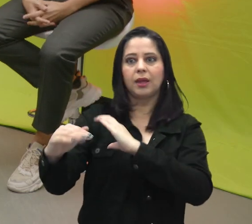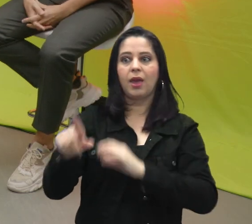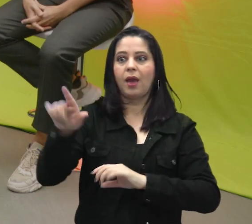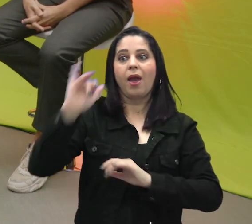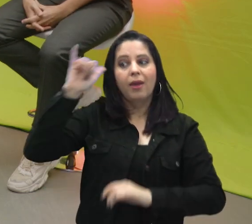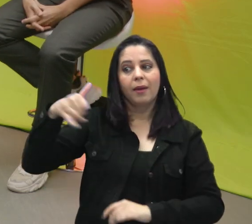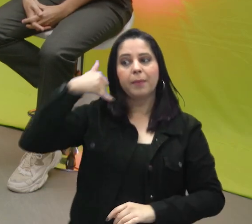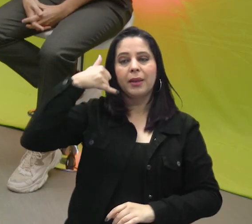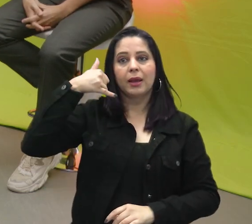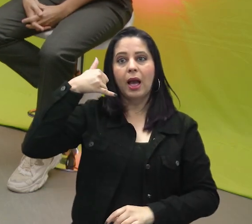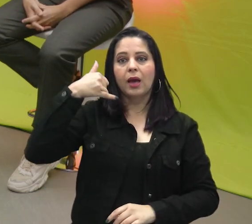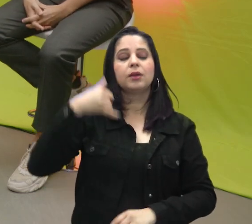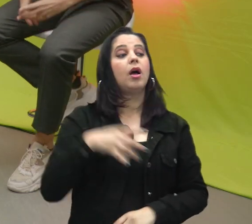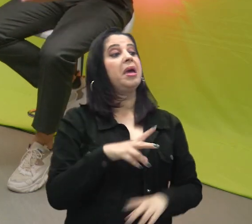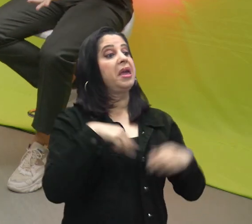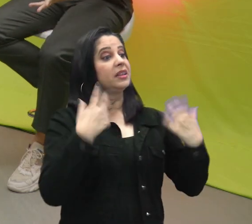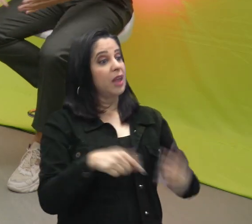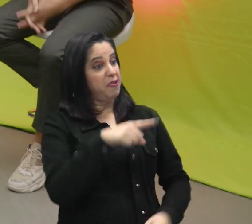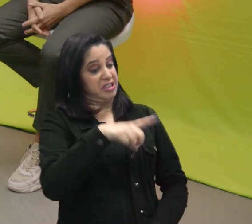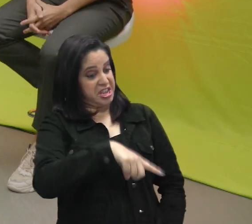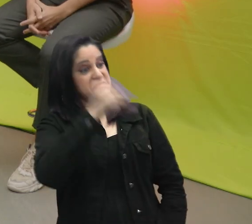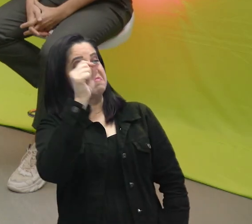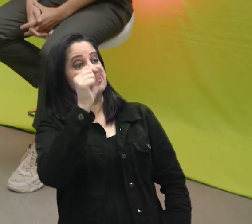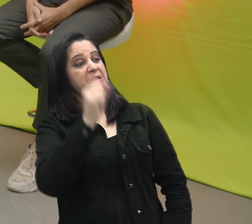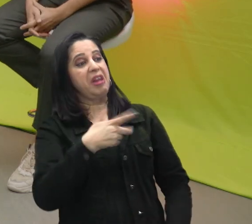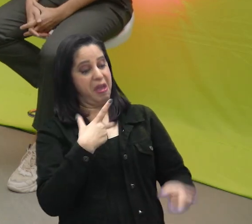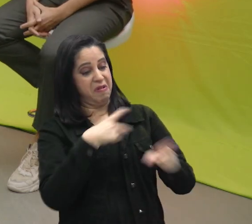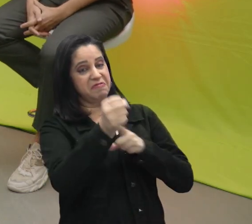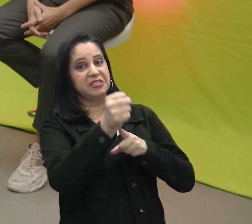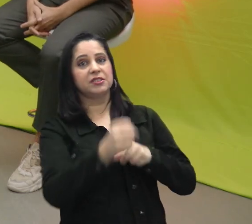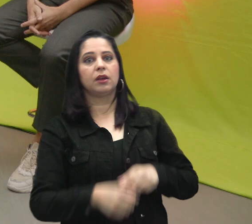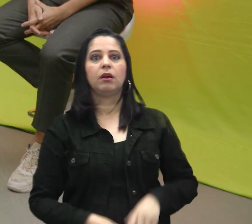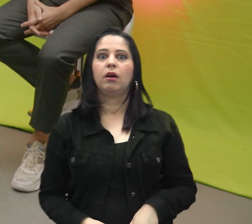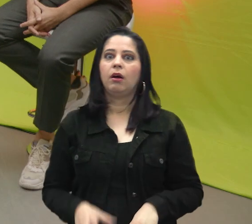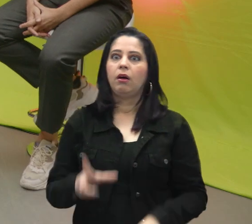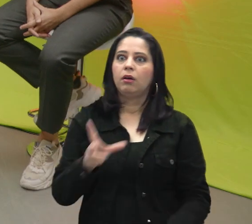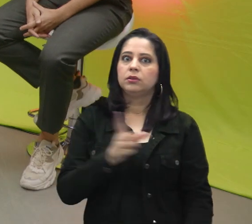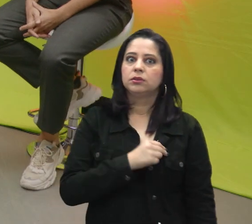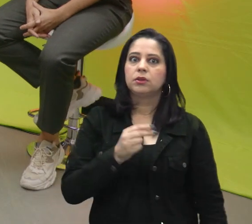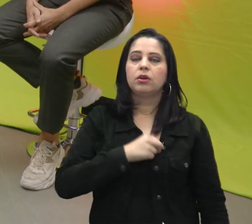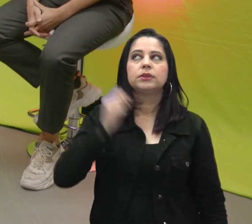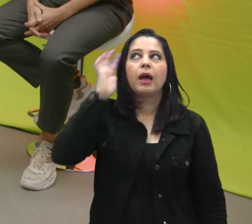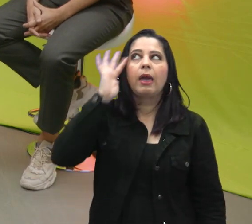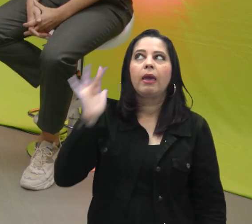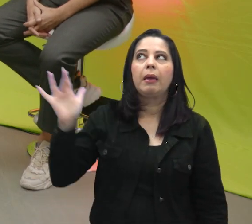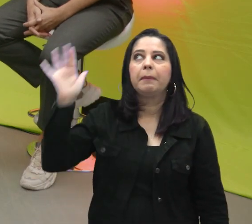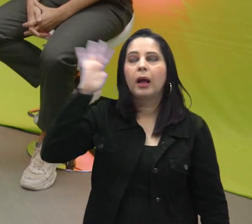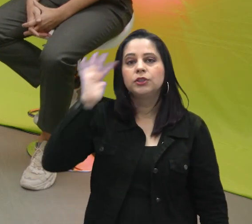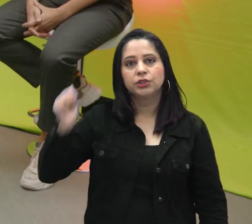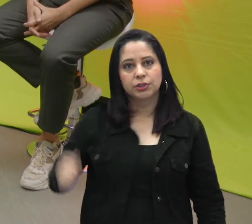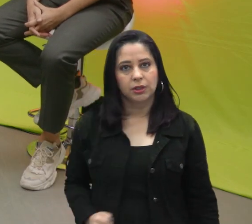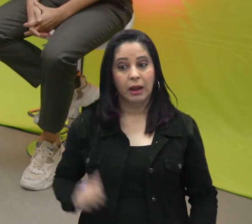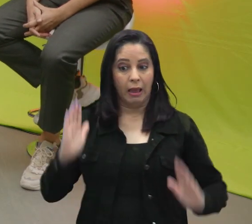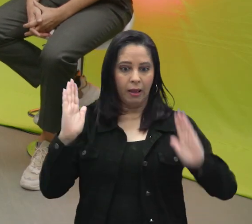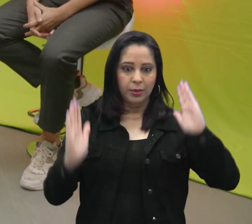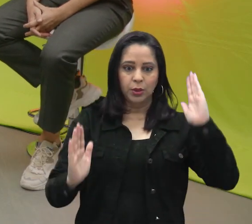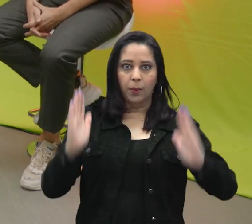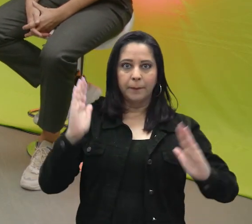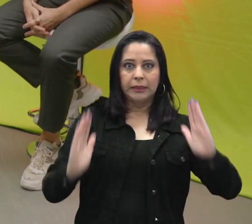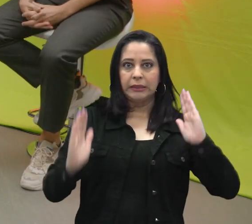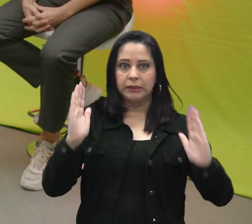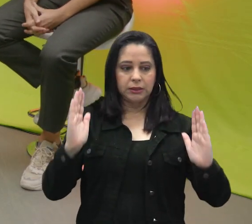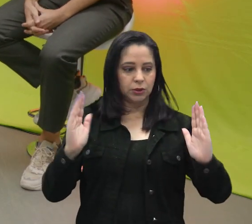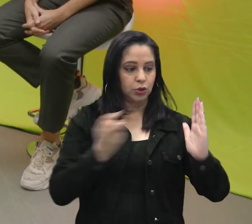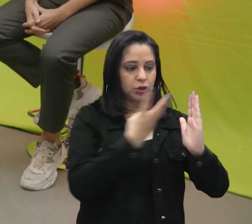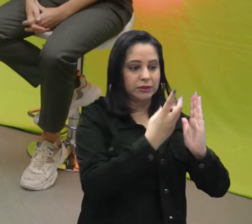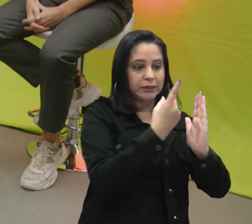o escolhido pra fazer o Rick Bonadio no cinema. Imagina como é que você não fica, minha gente, nesse intervalo